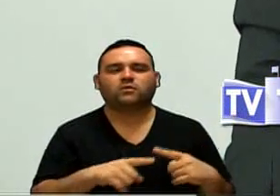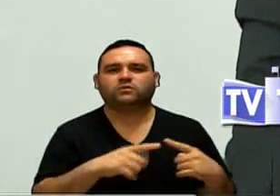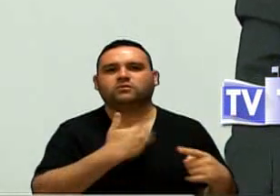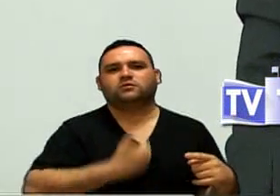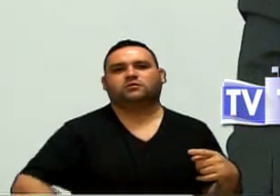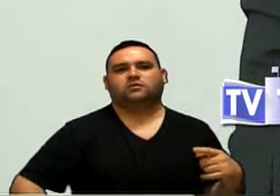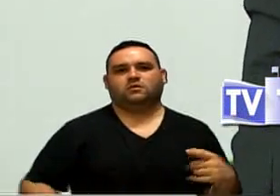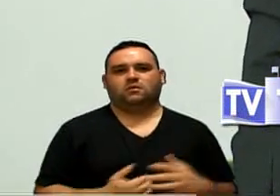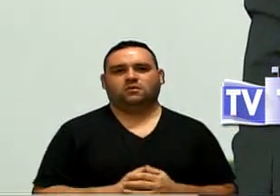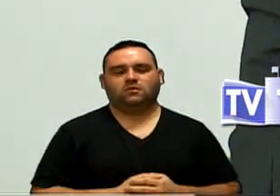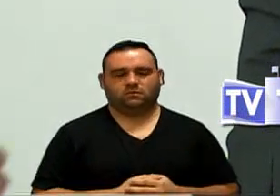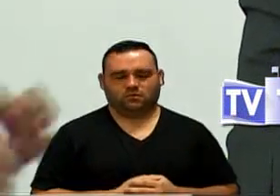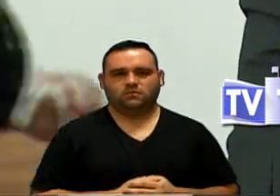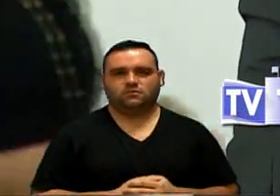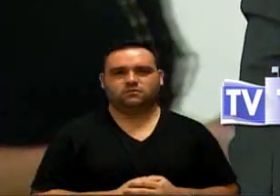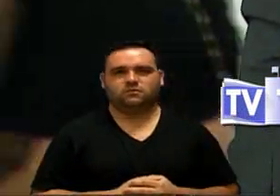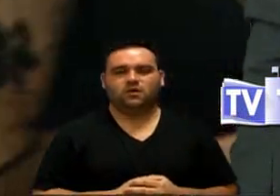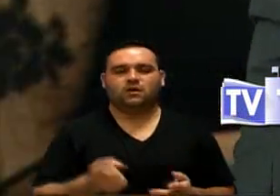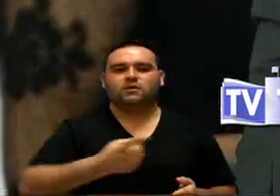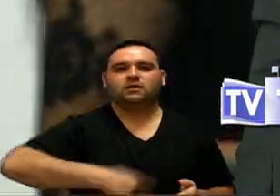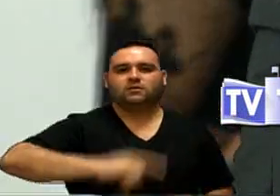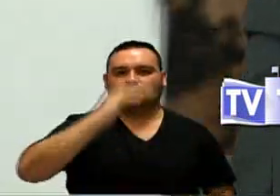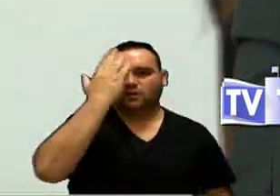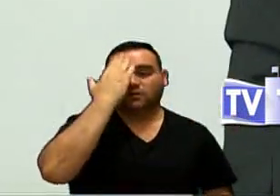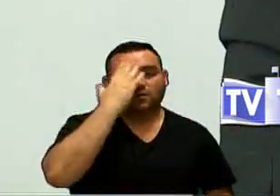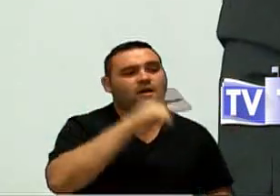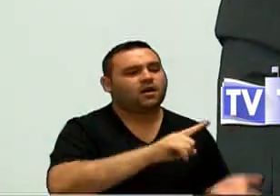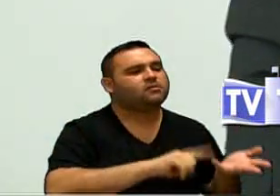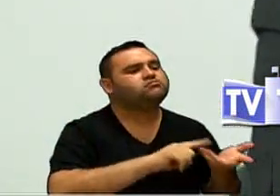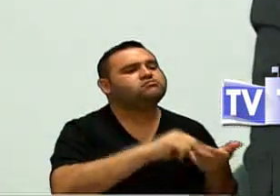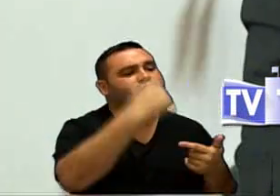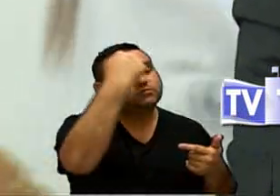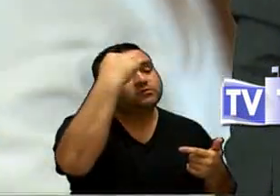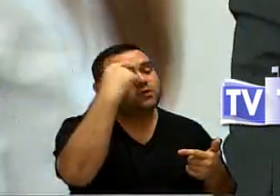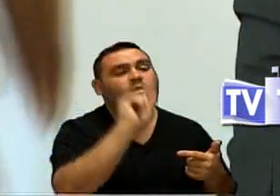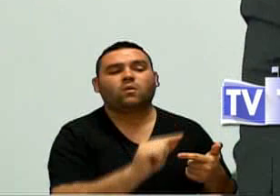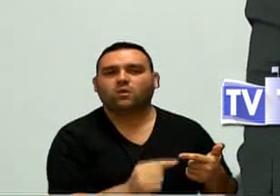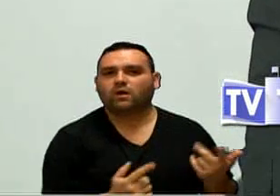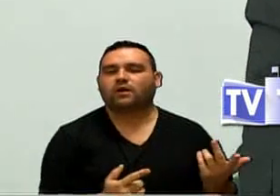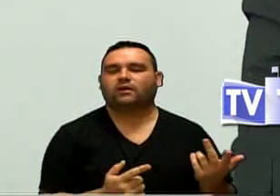ao governo. Nós sabemos quais são as intenções dele.